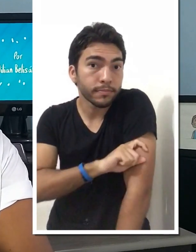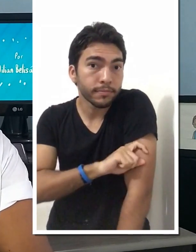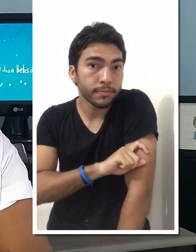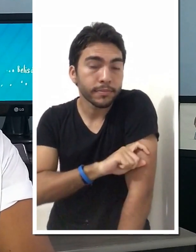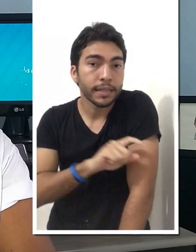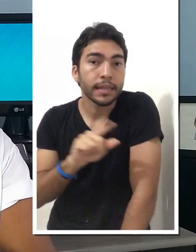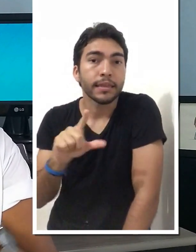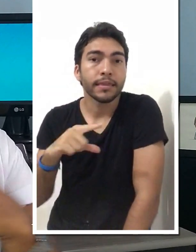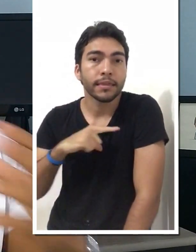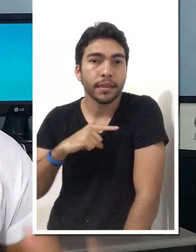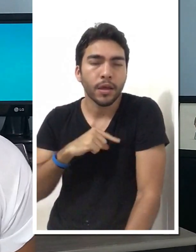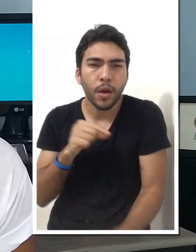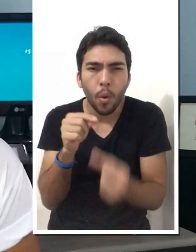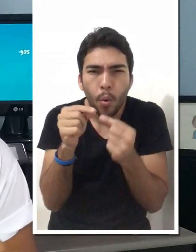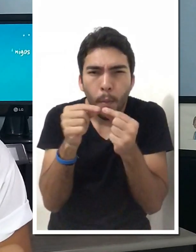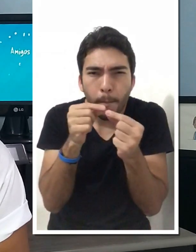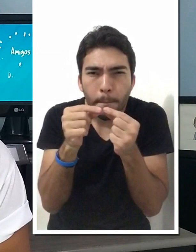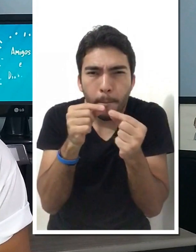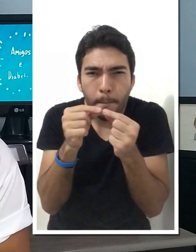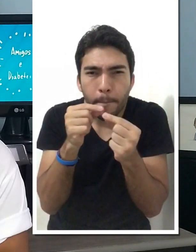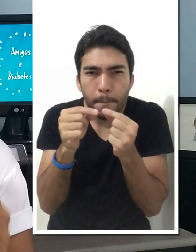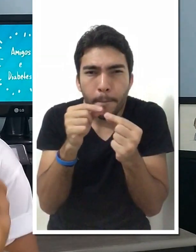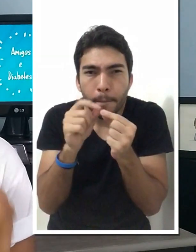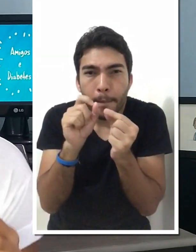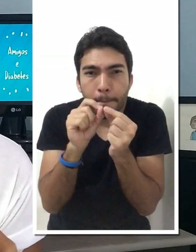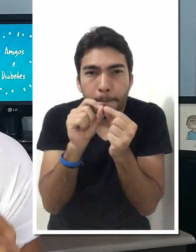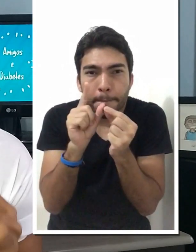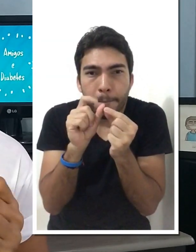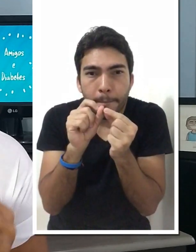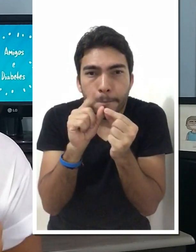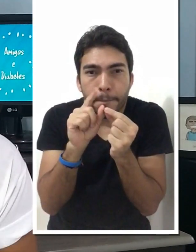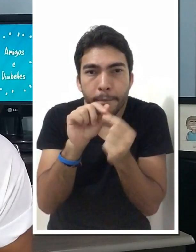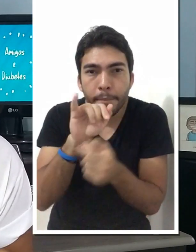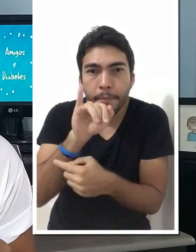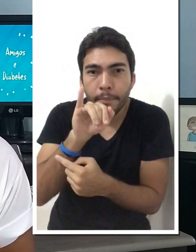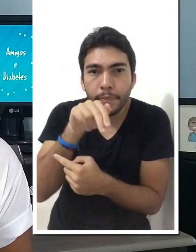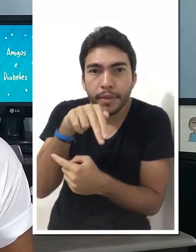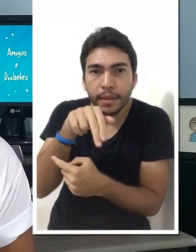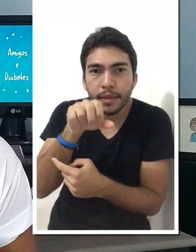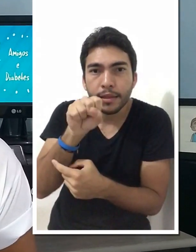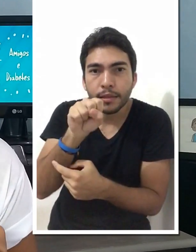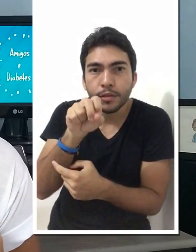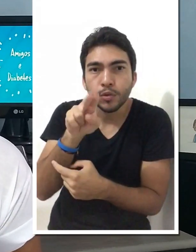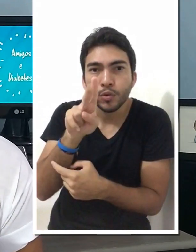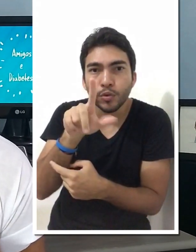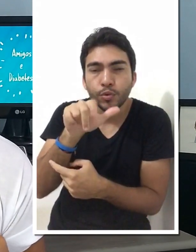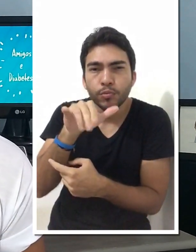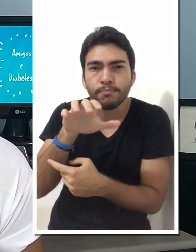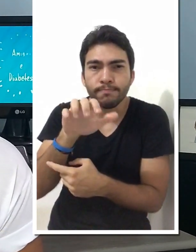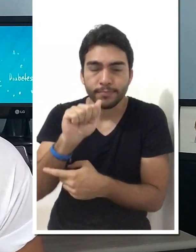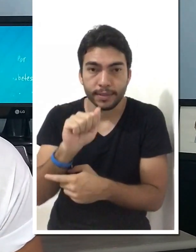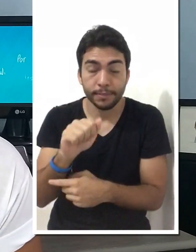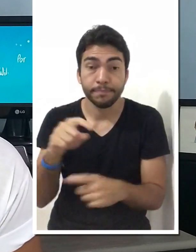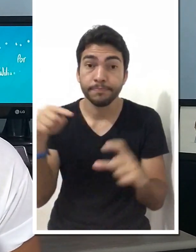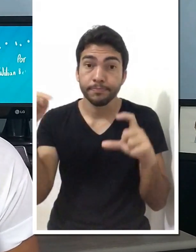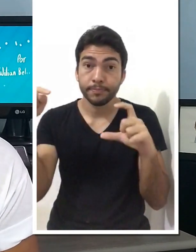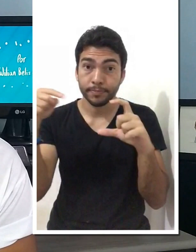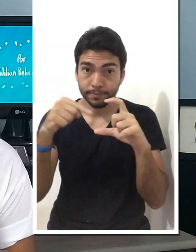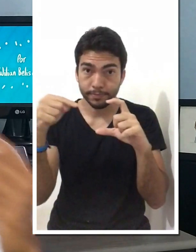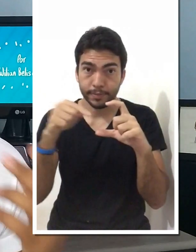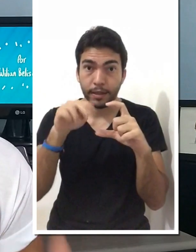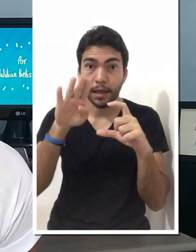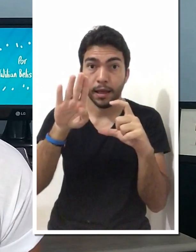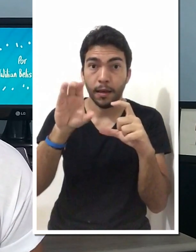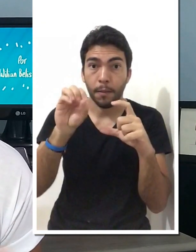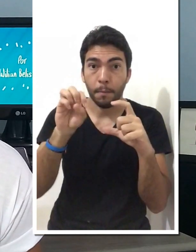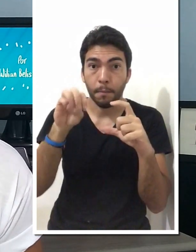nosso corpo. Então, com esse aparelho aqui, o médico deixa programado a dosagem de insulina durante o